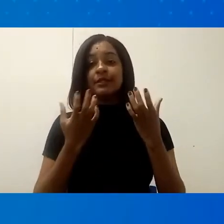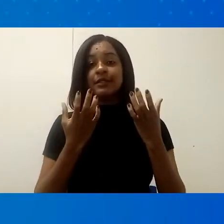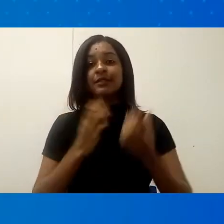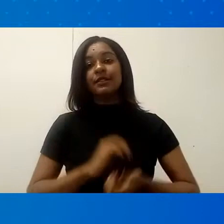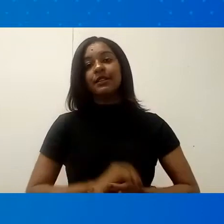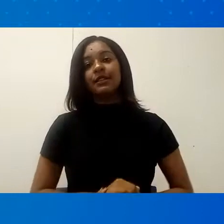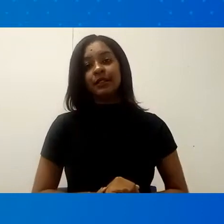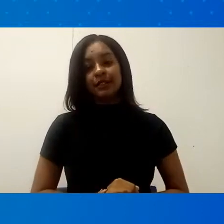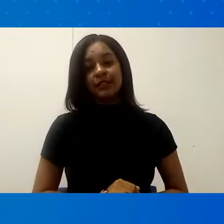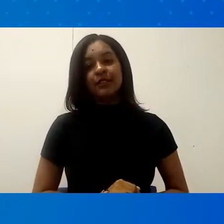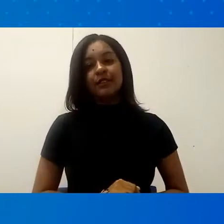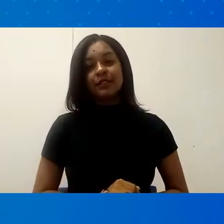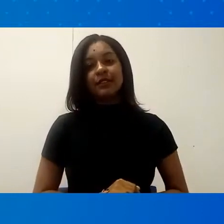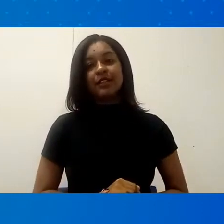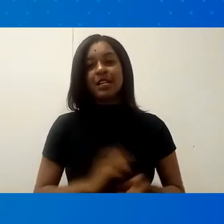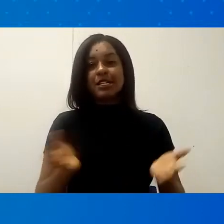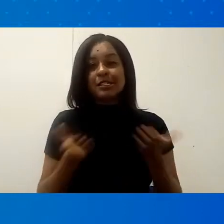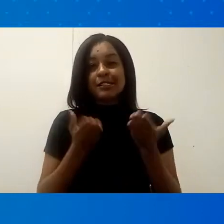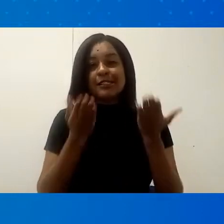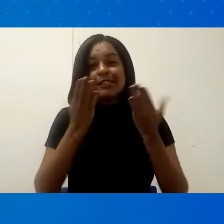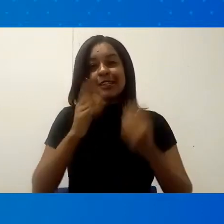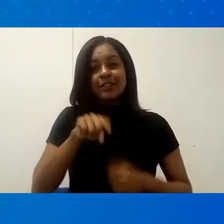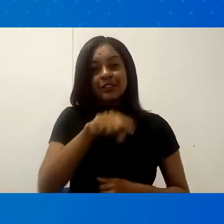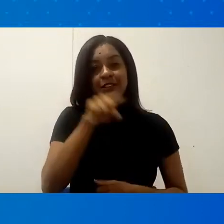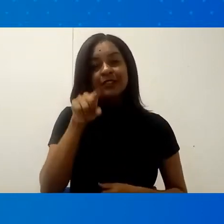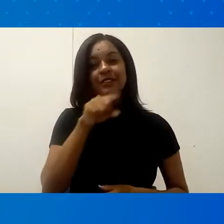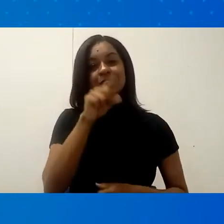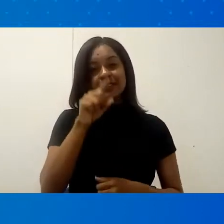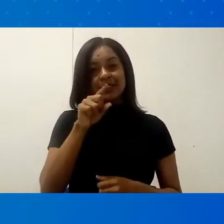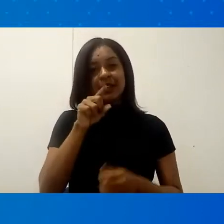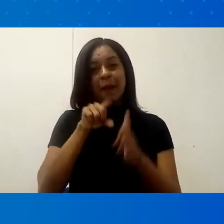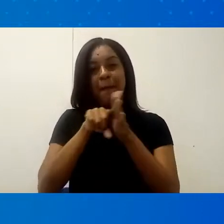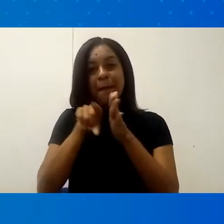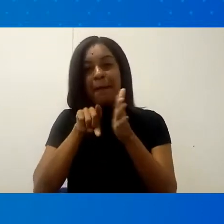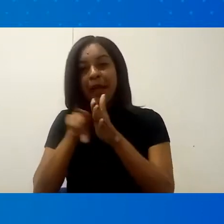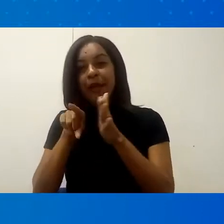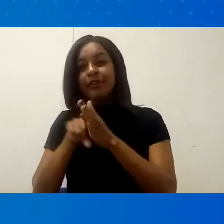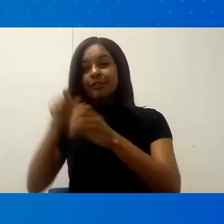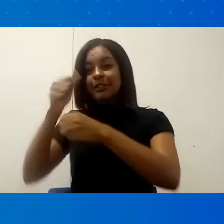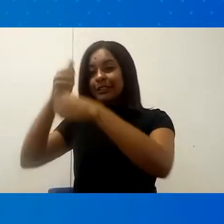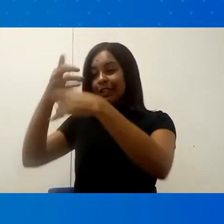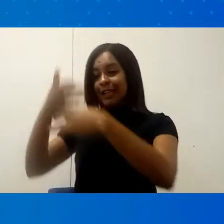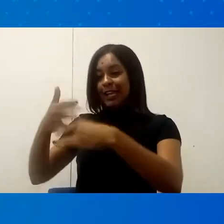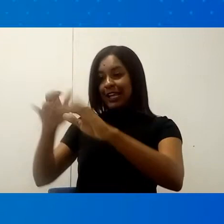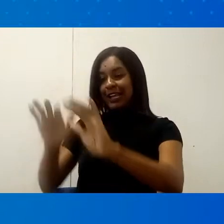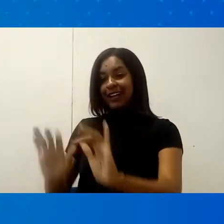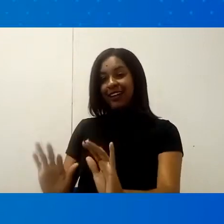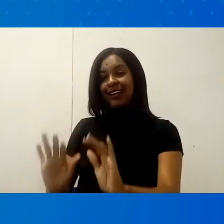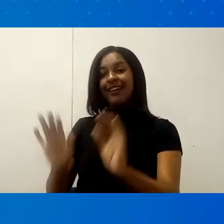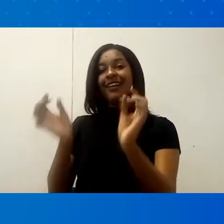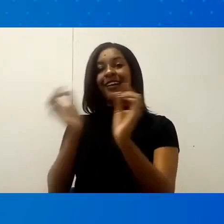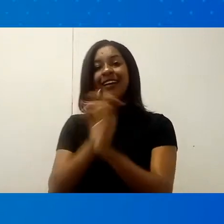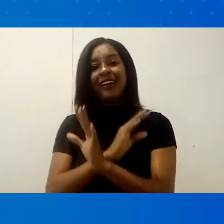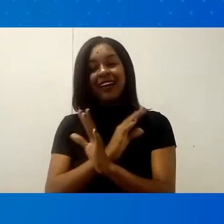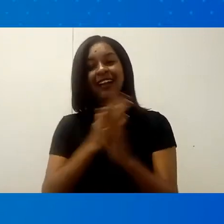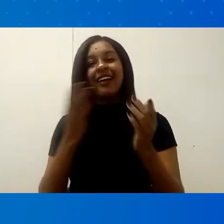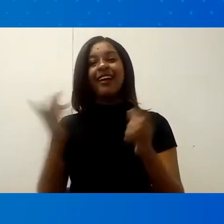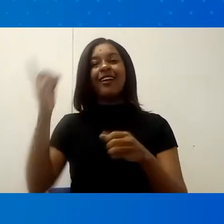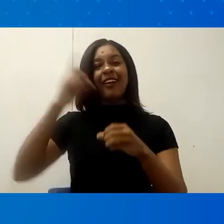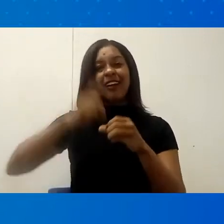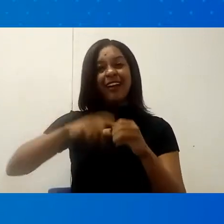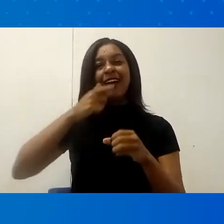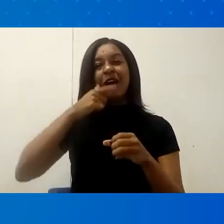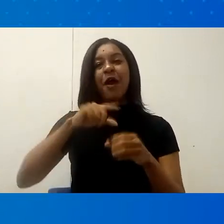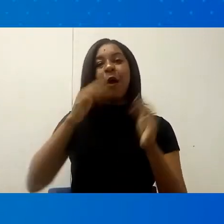então incentivar vocês a enviar as questões pelo chat que assim que encerrasse por ser Maurício conseguir voltar para